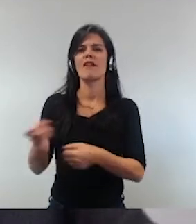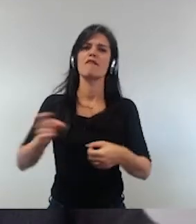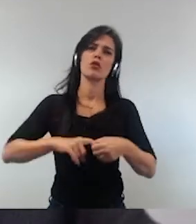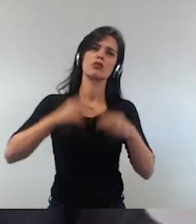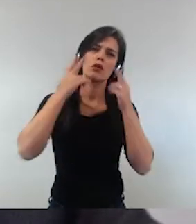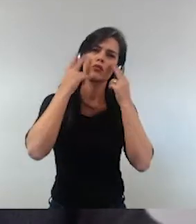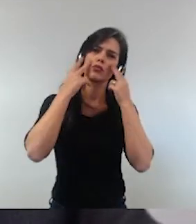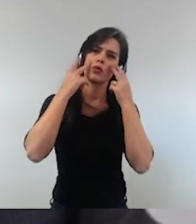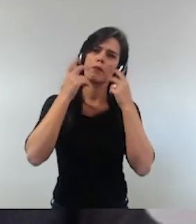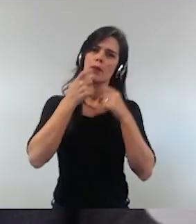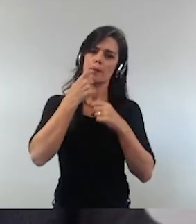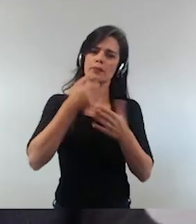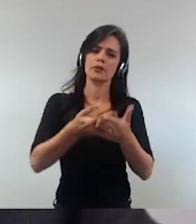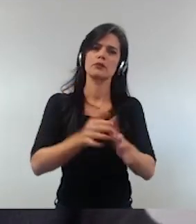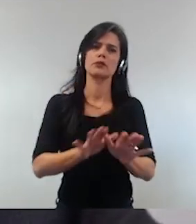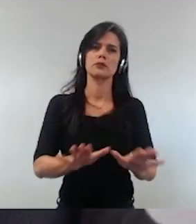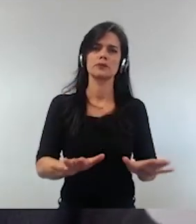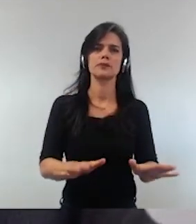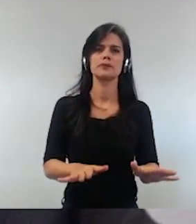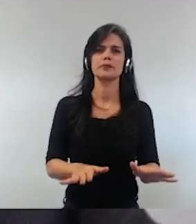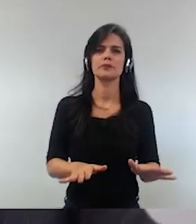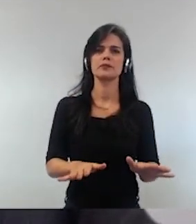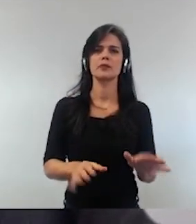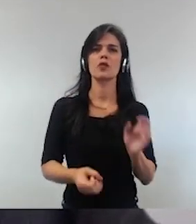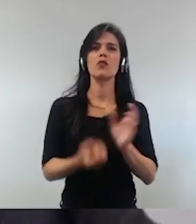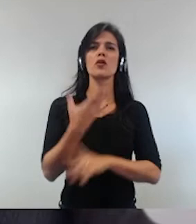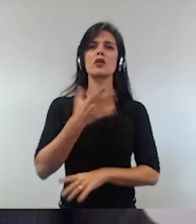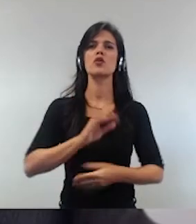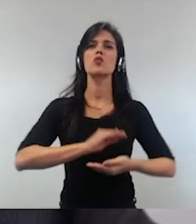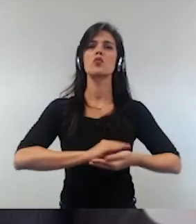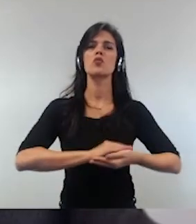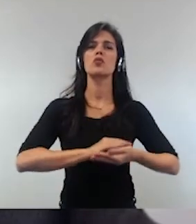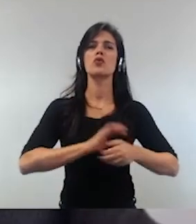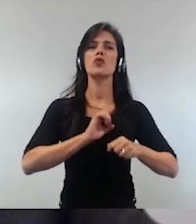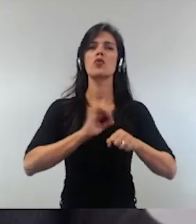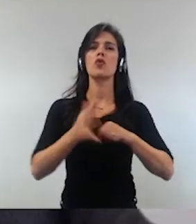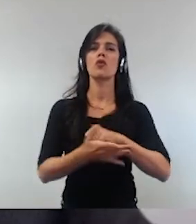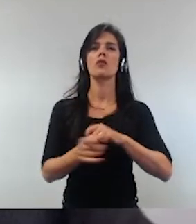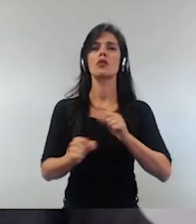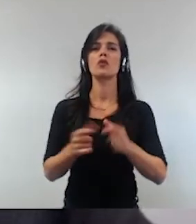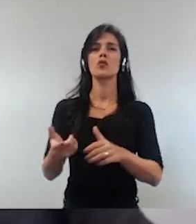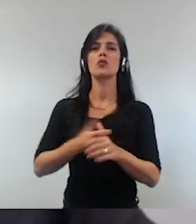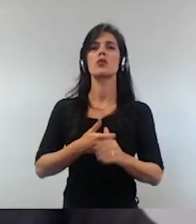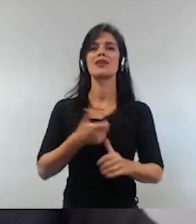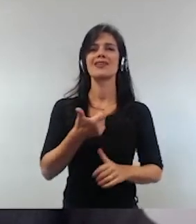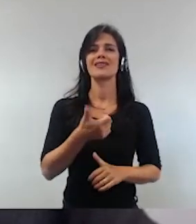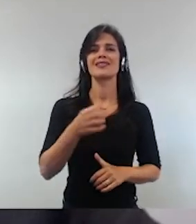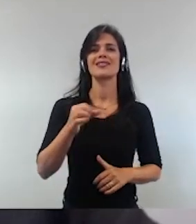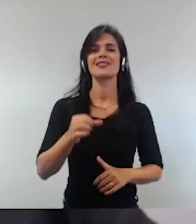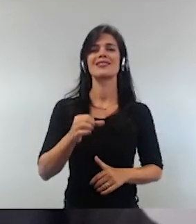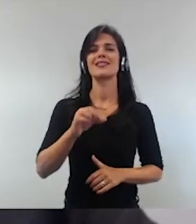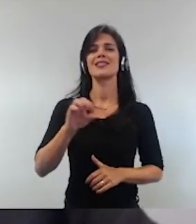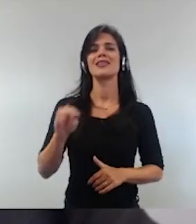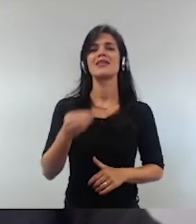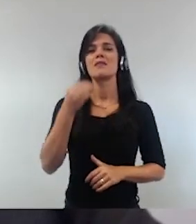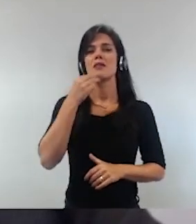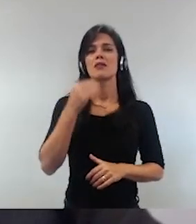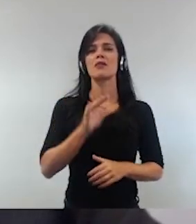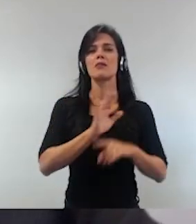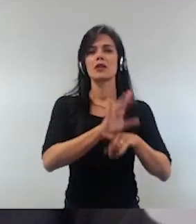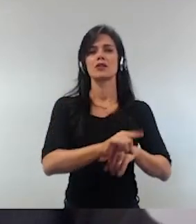breve. E foi criada, então, a conta Covid, um empréstimo de aproximadamente 16 bilhões para socorrer as